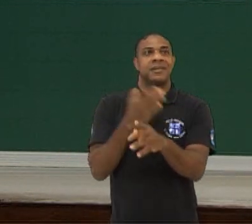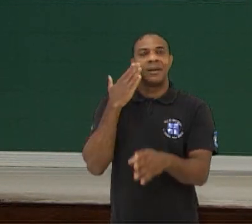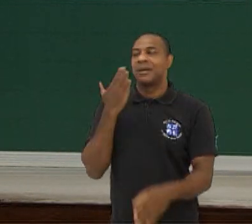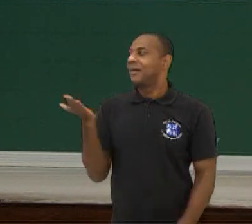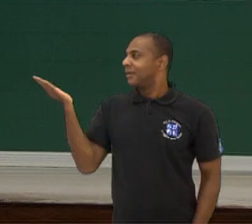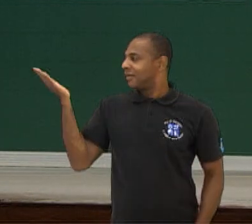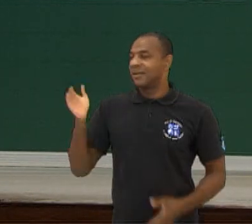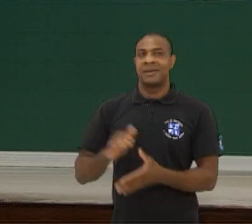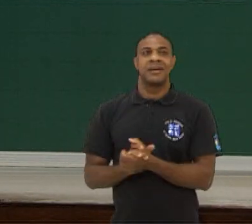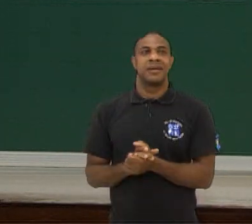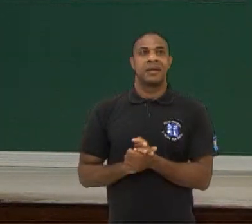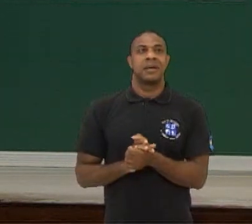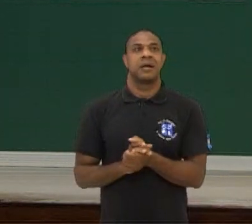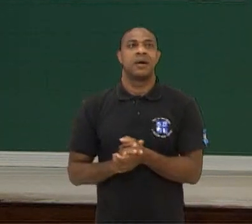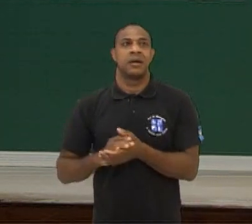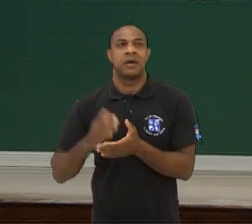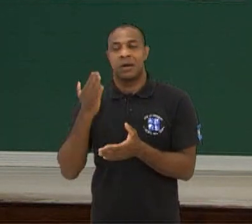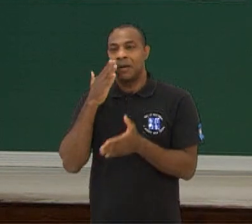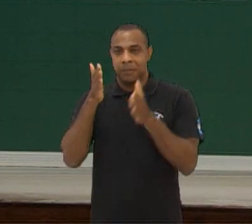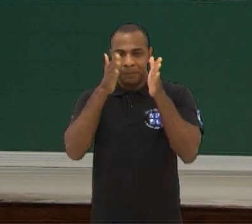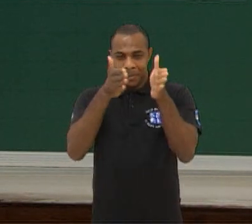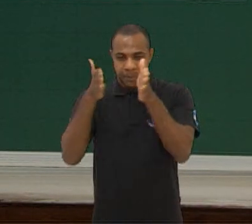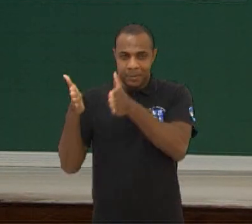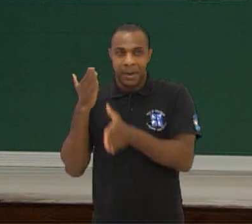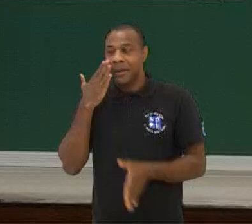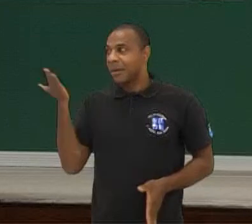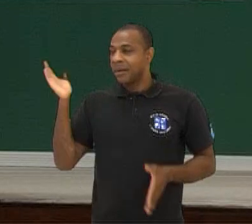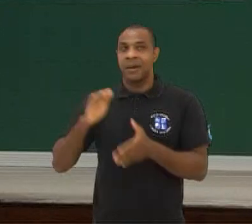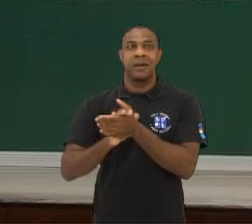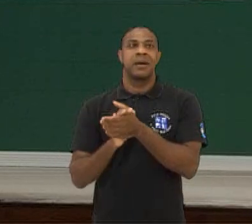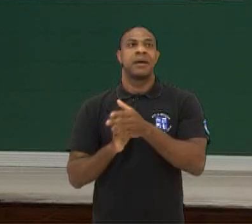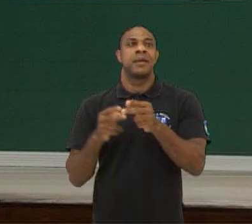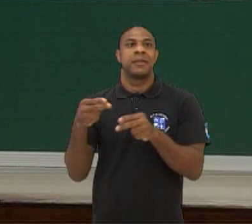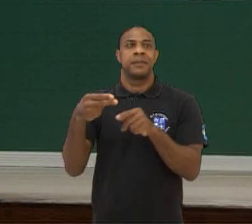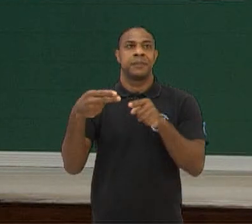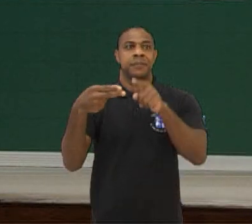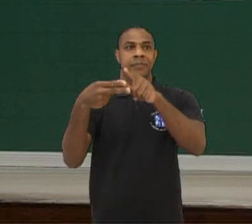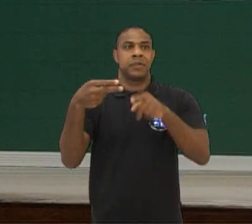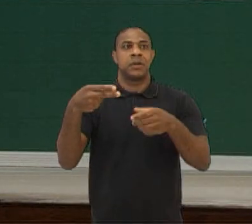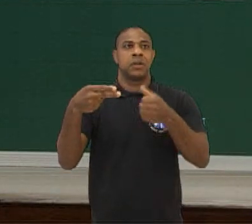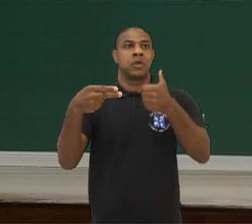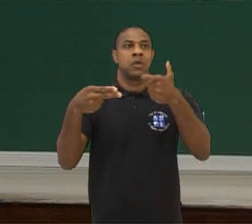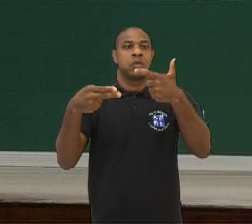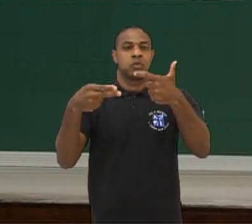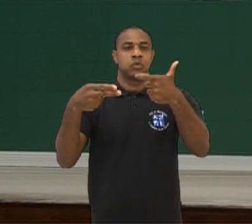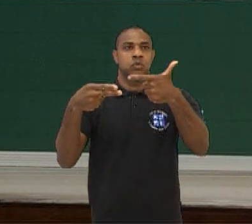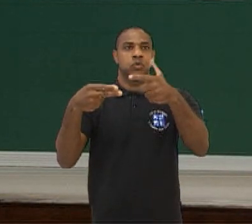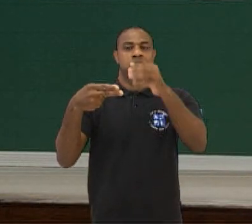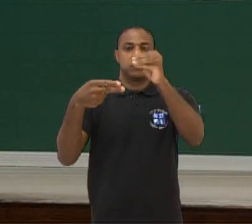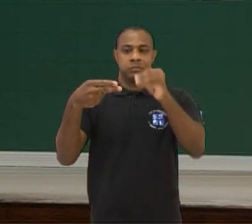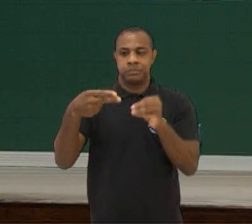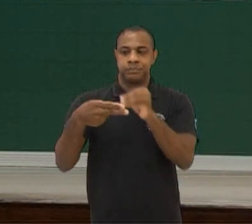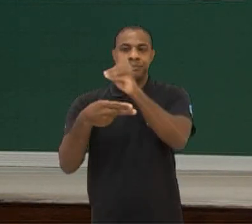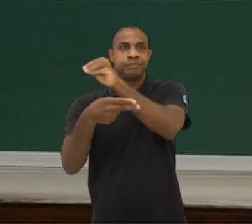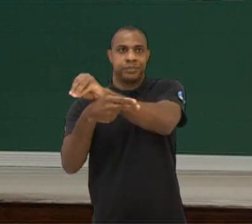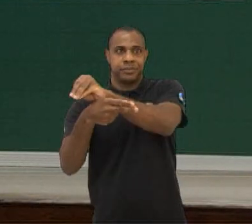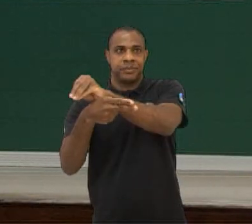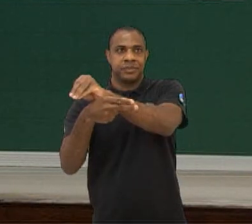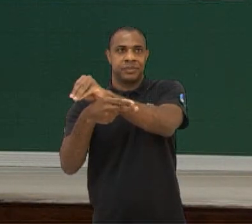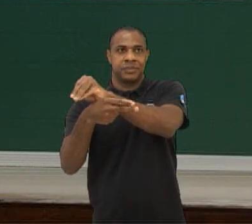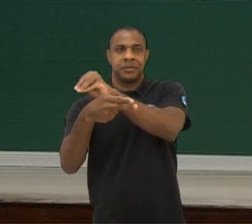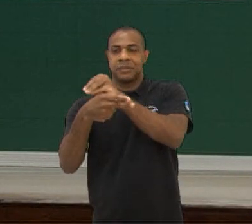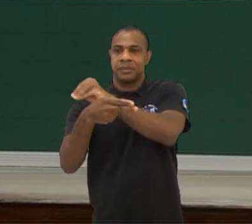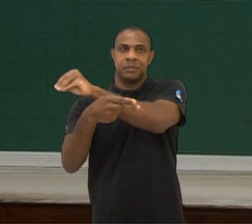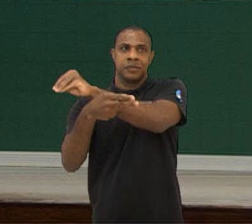ó. Então, eu tiro, vamos fazer passo a passo, para vocês entenderem. Vou tirar o 12 daqui. Se eu tiro 12 daqui, menos 12, eu vou